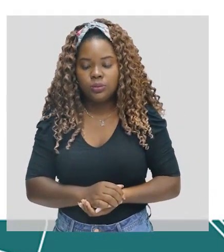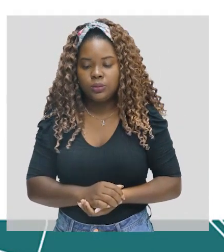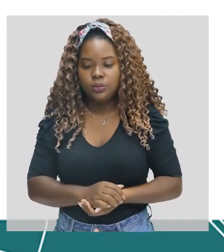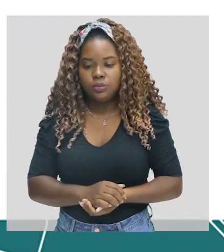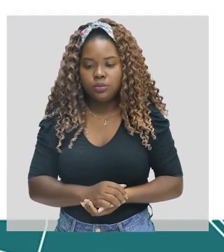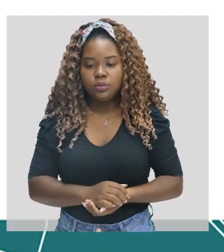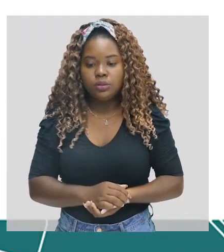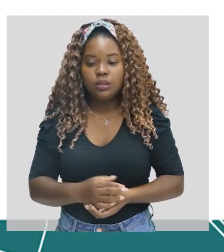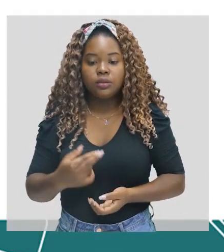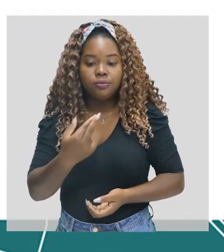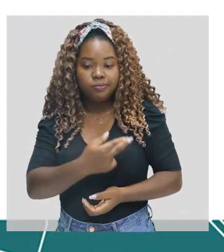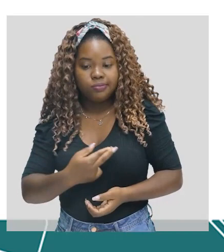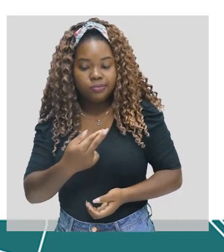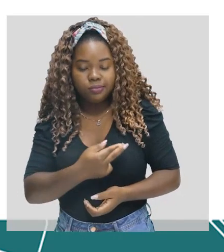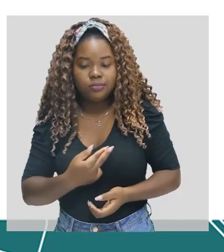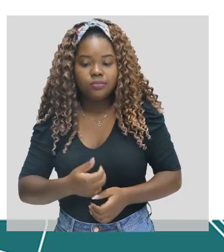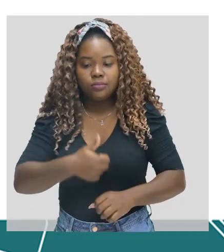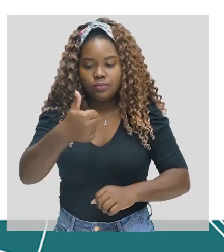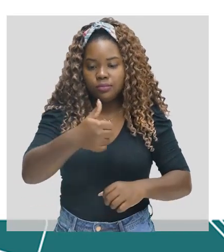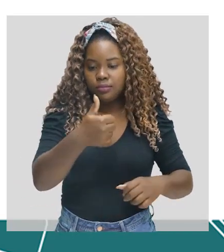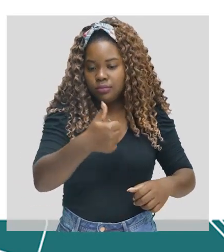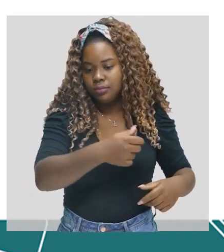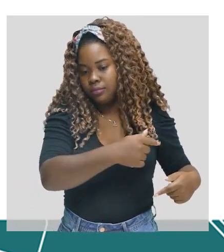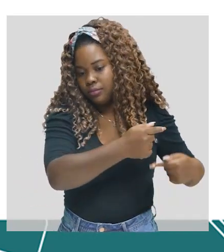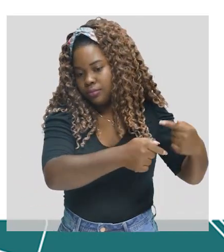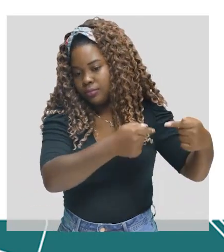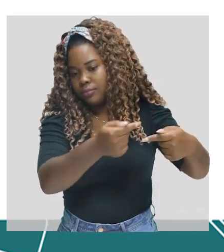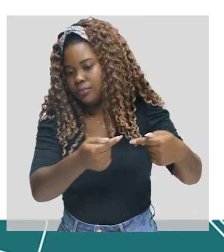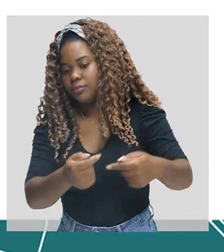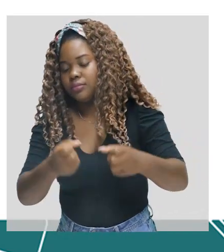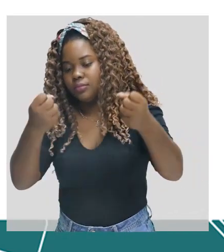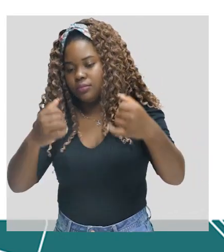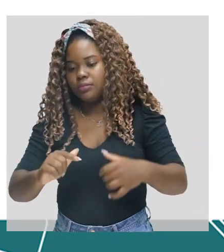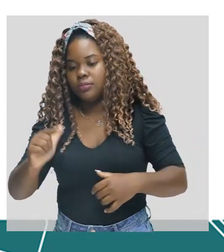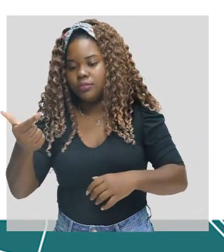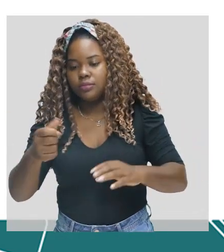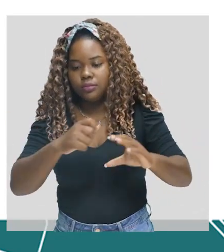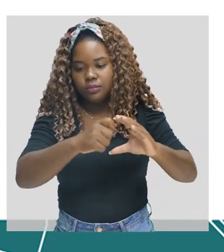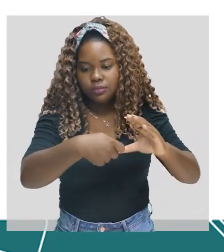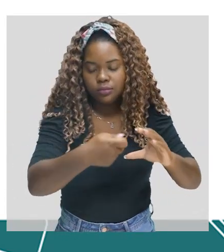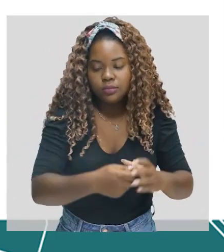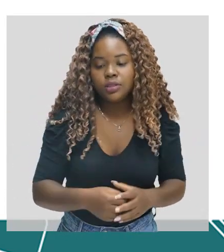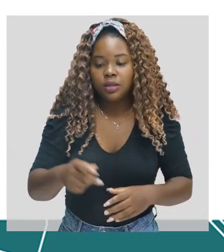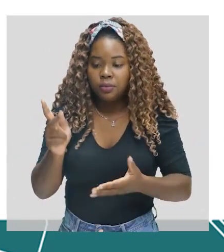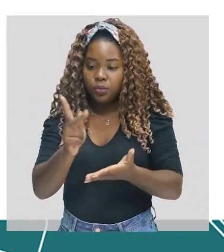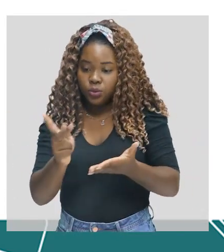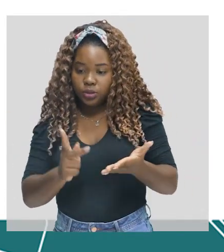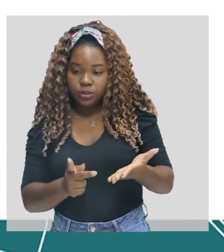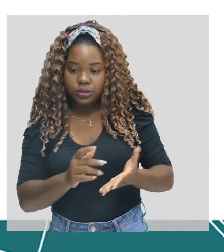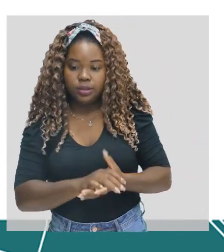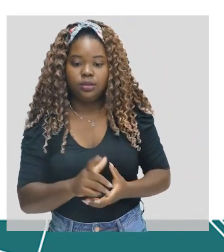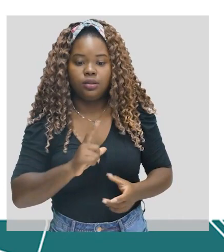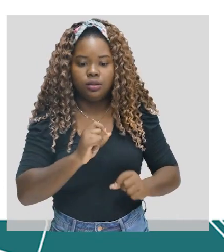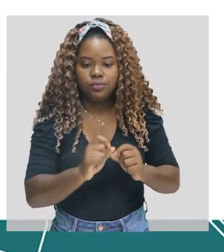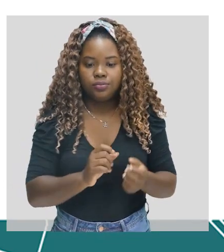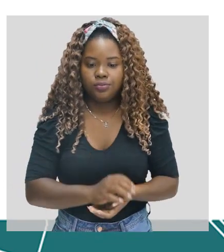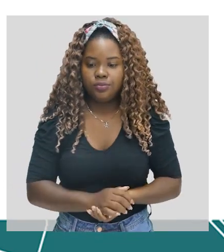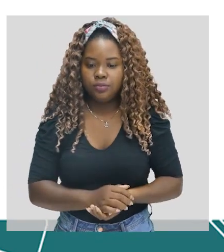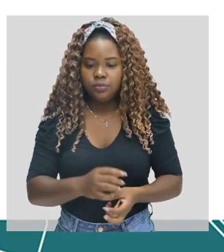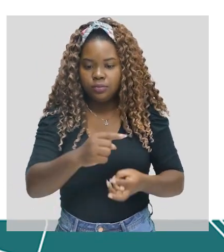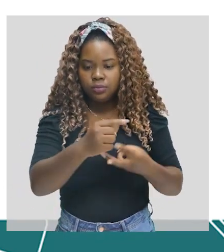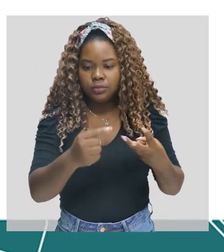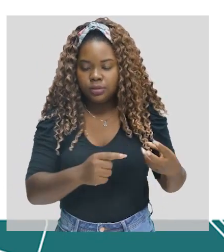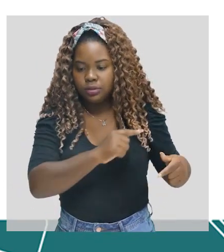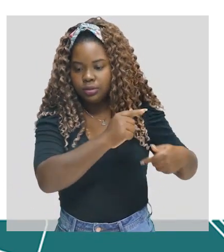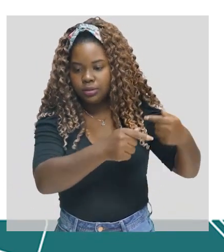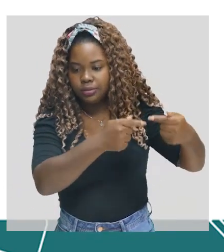Característica fundamental da primeira geração do romantismo, que a gente vai falar em uma outra aula, tá? É a poesia. E aí a gente tem três fases,